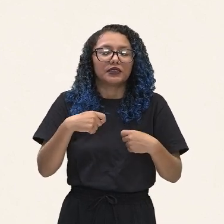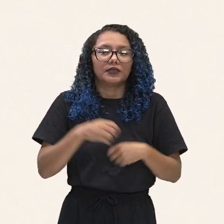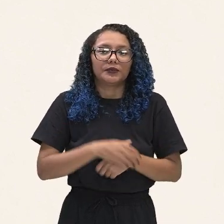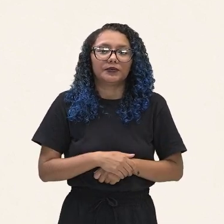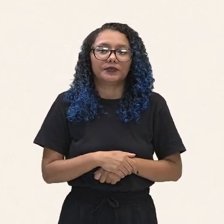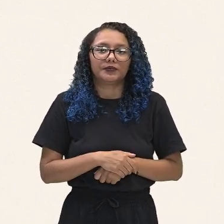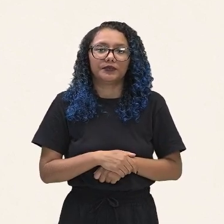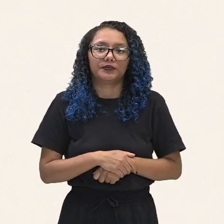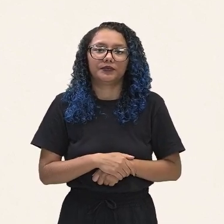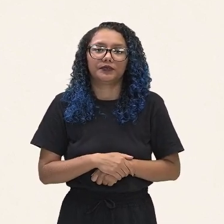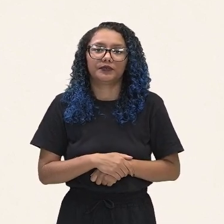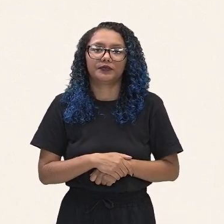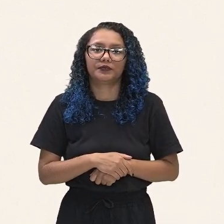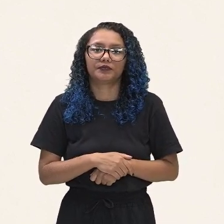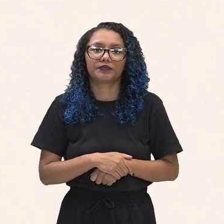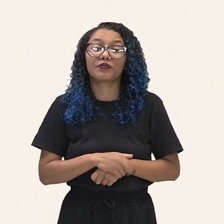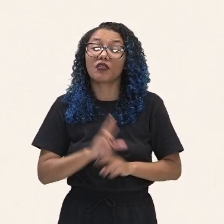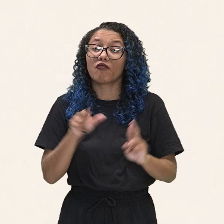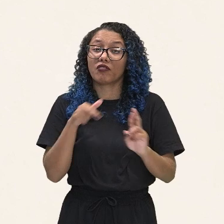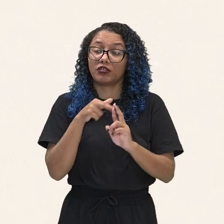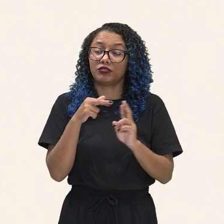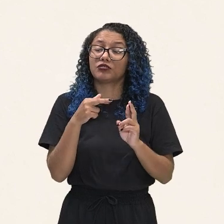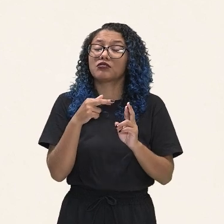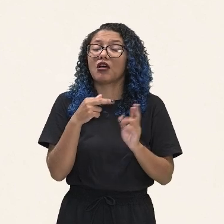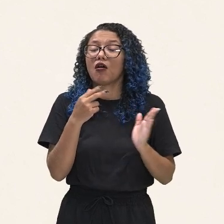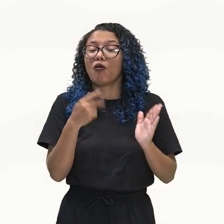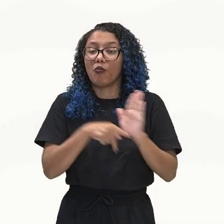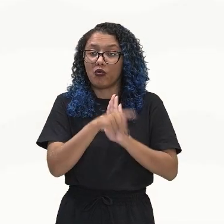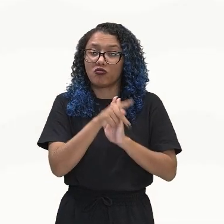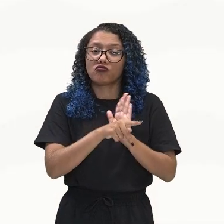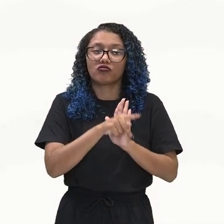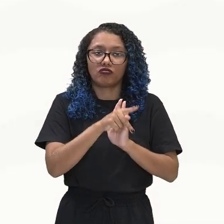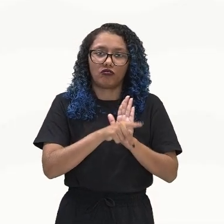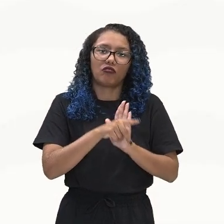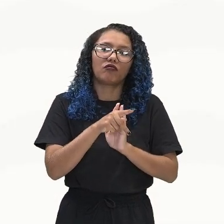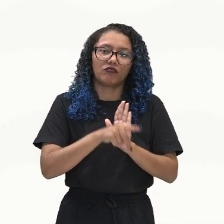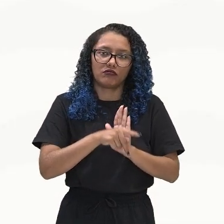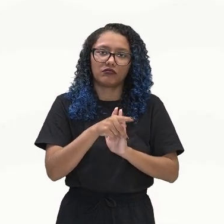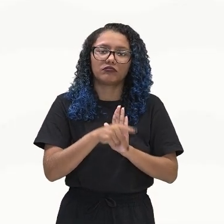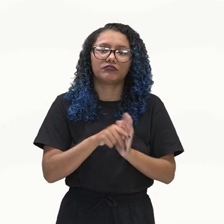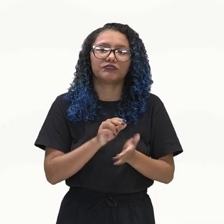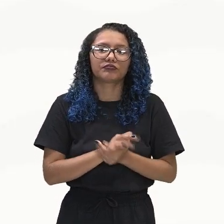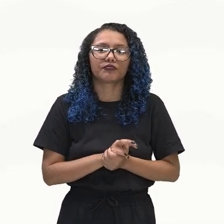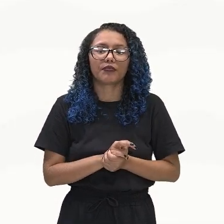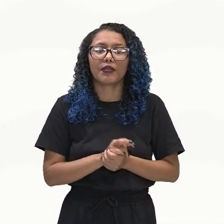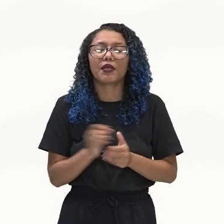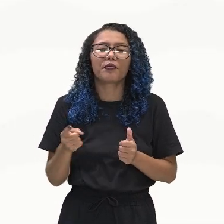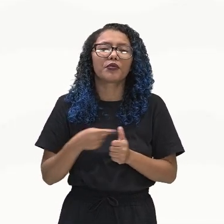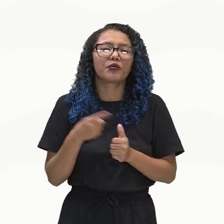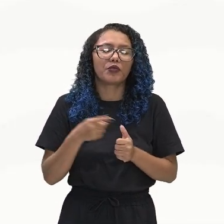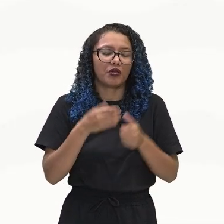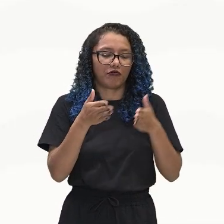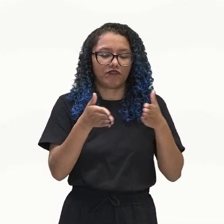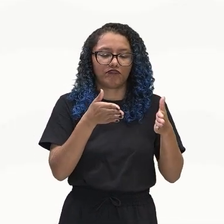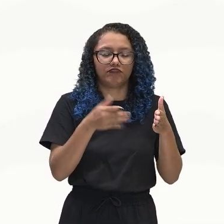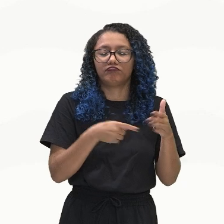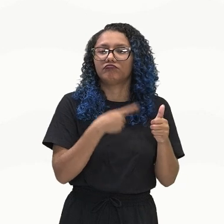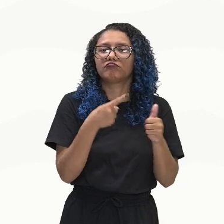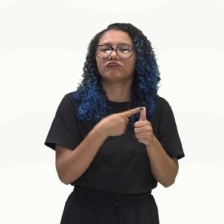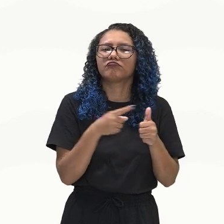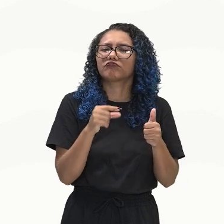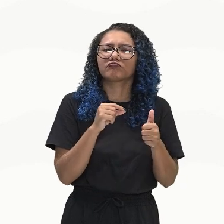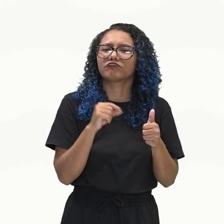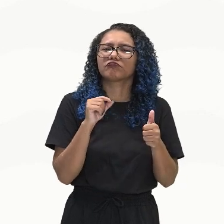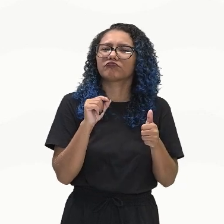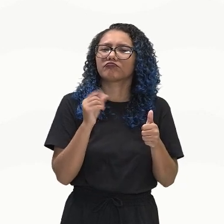relação ao nosso plano de ação. Na primeira fase, você precisa estabelecer o